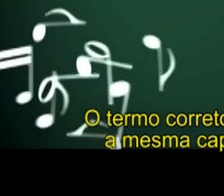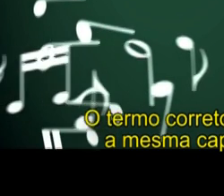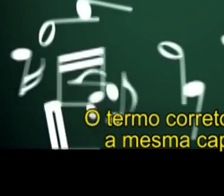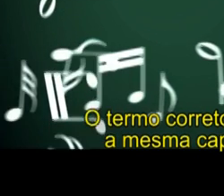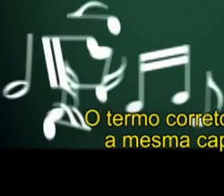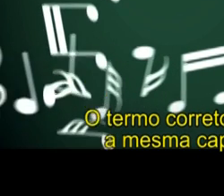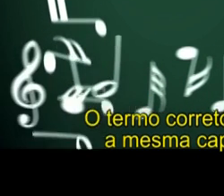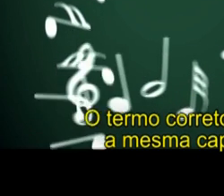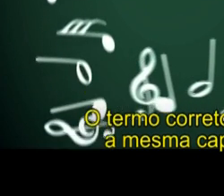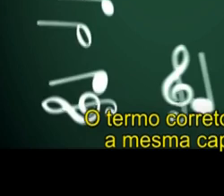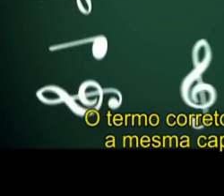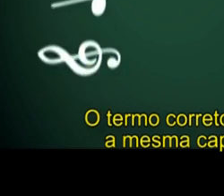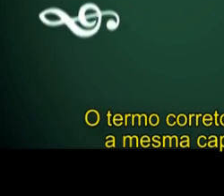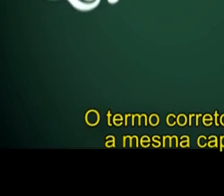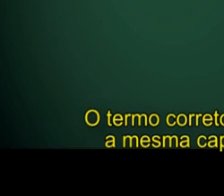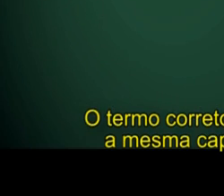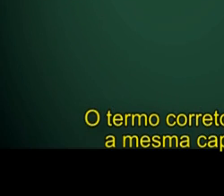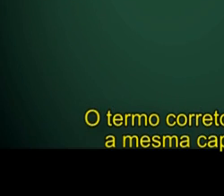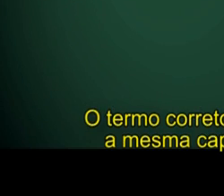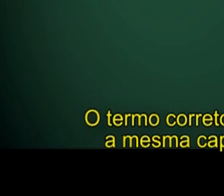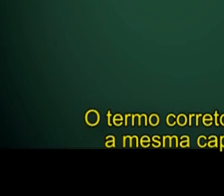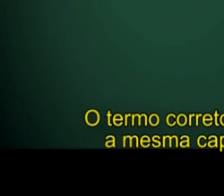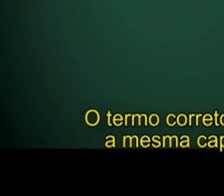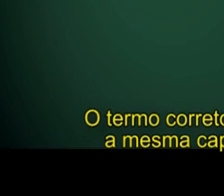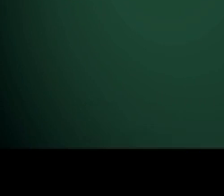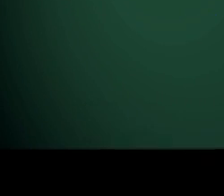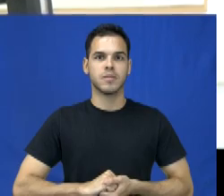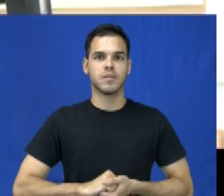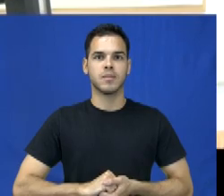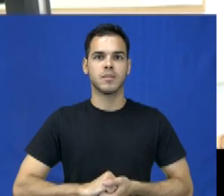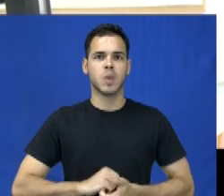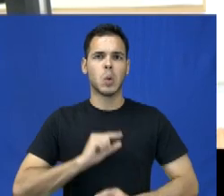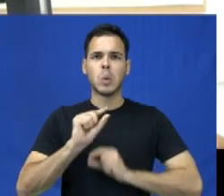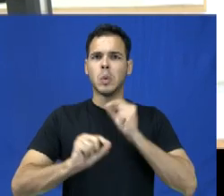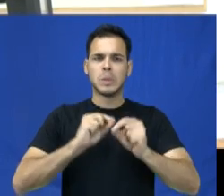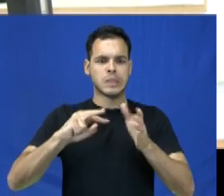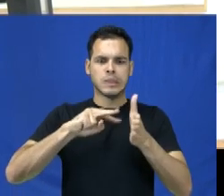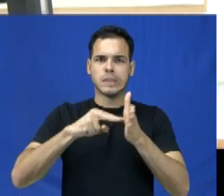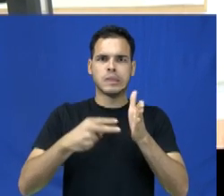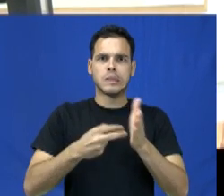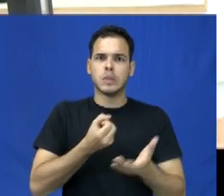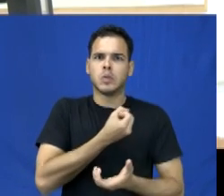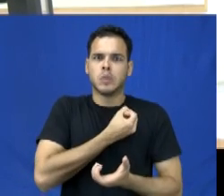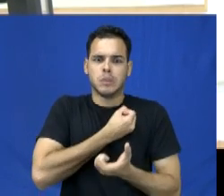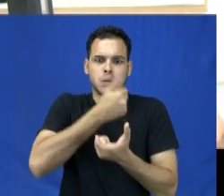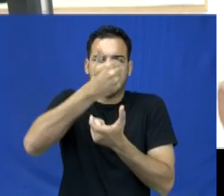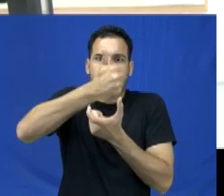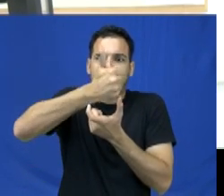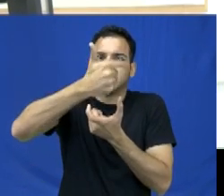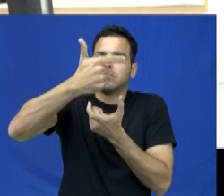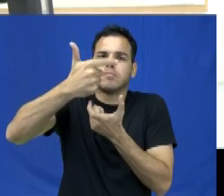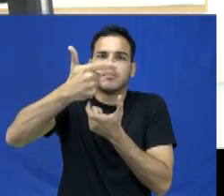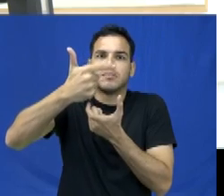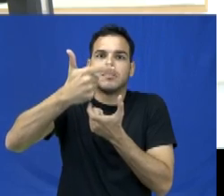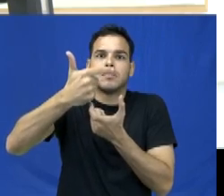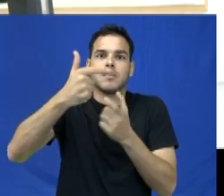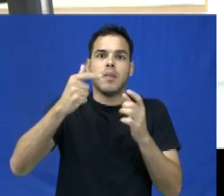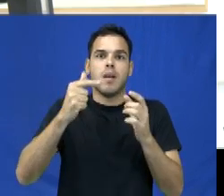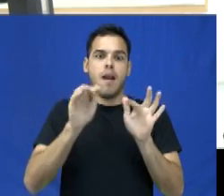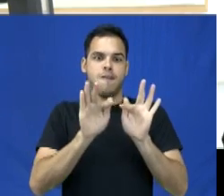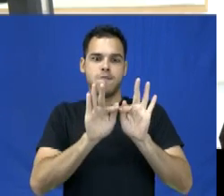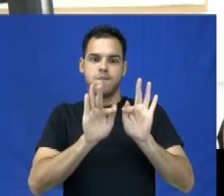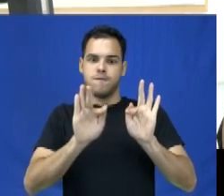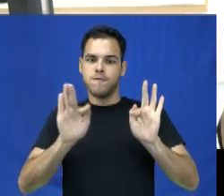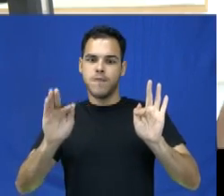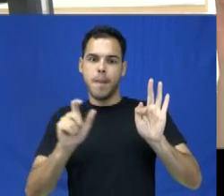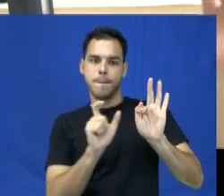surdo, pois estes possuem a mesma capacidade para produzir sons. O que são os números semânticos? Ele coloca sobre